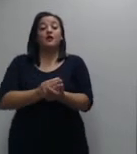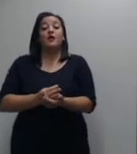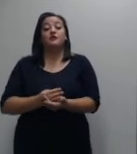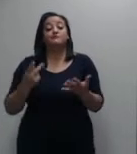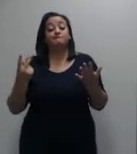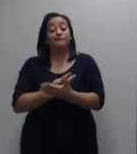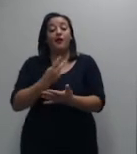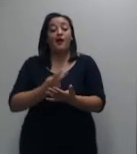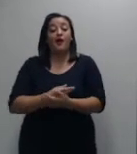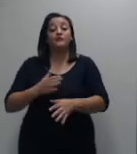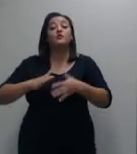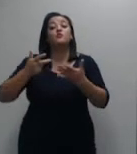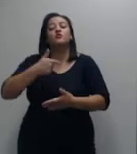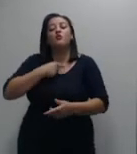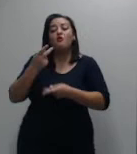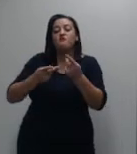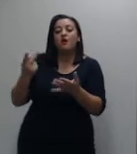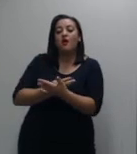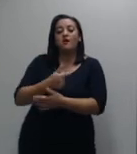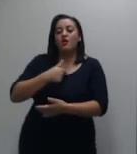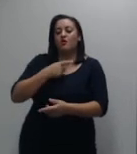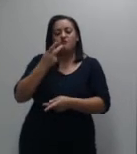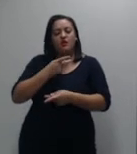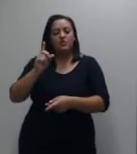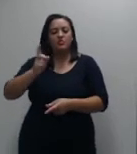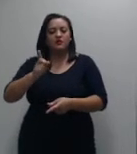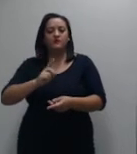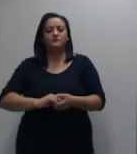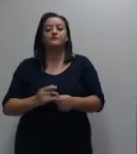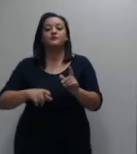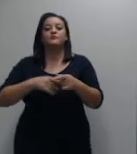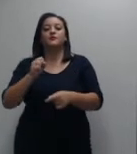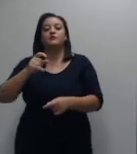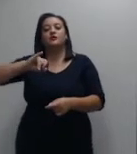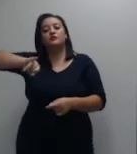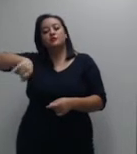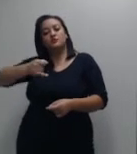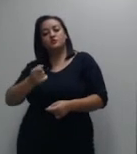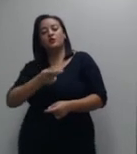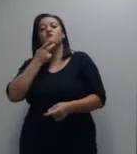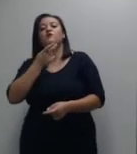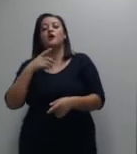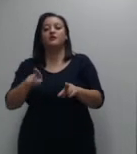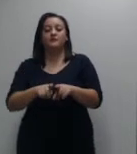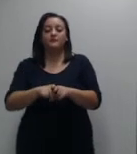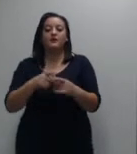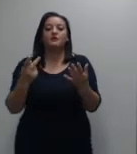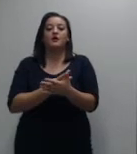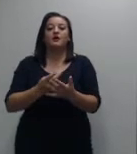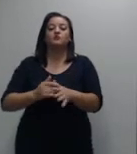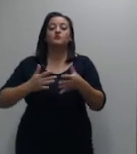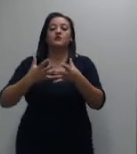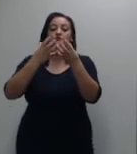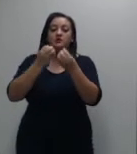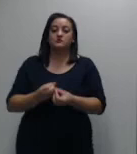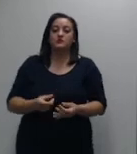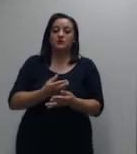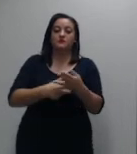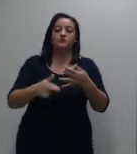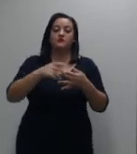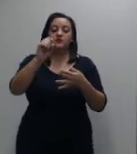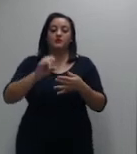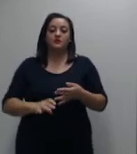quando eu digo eu te invocado não sou eu que estou afirmando depois o STJ afirma isso quando dá provimento ao recurso especial